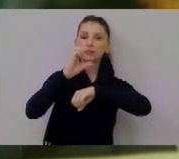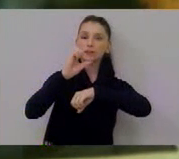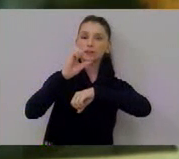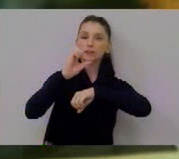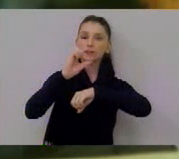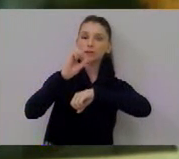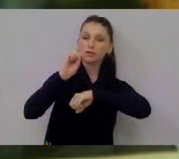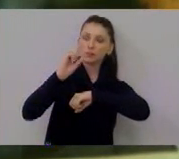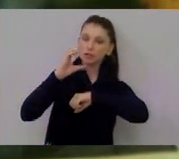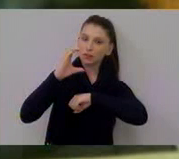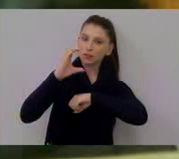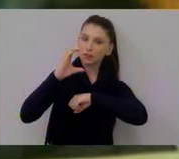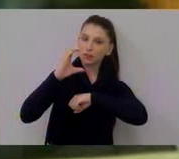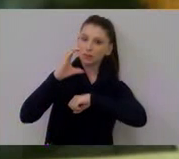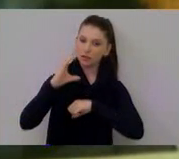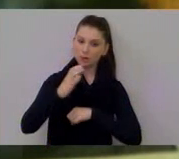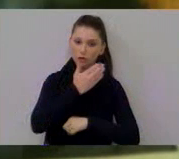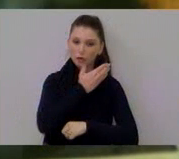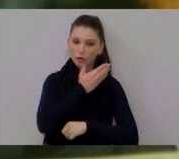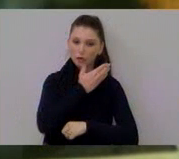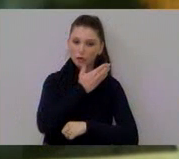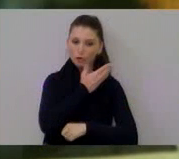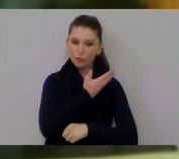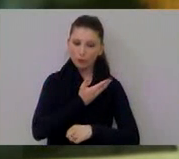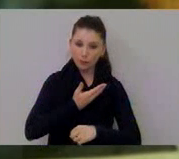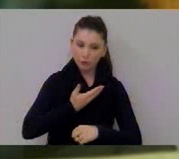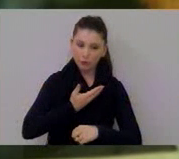governador de todos os catarinenses.